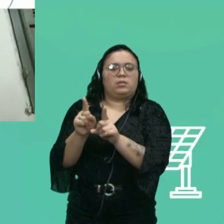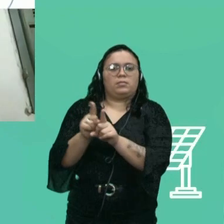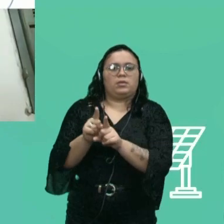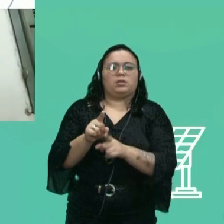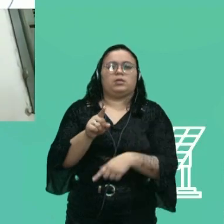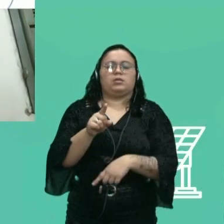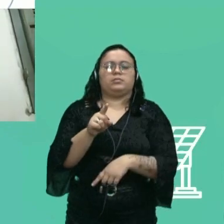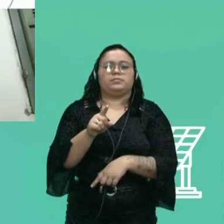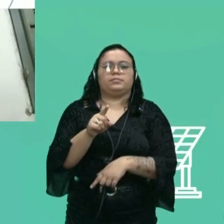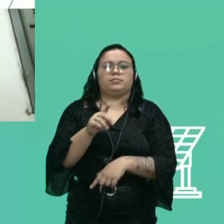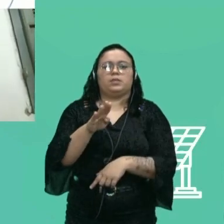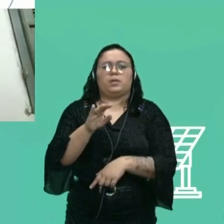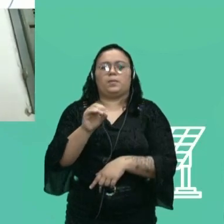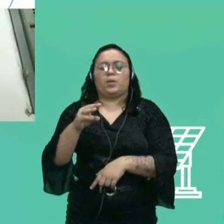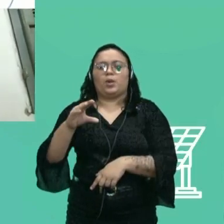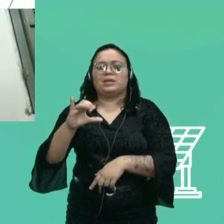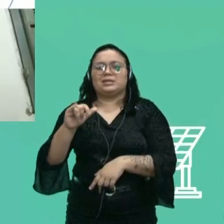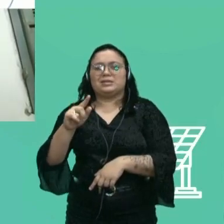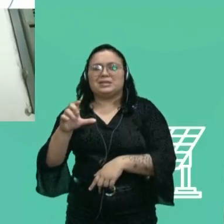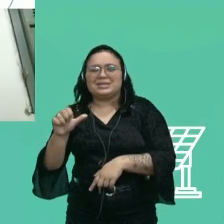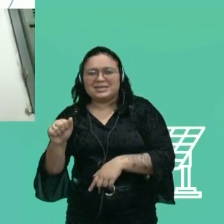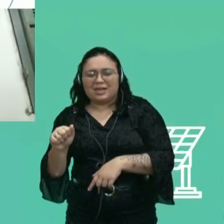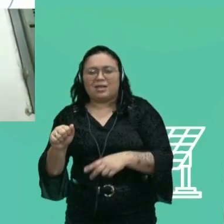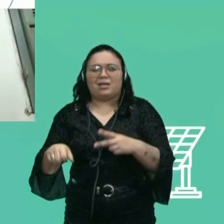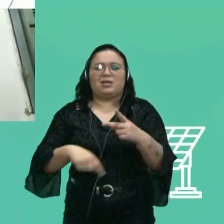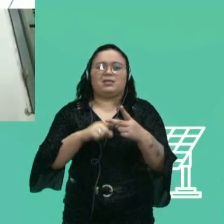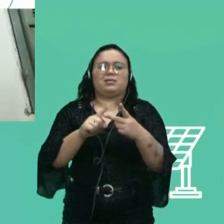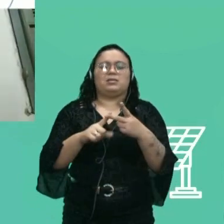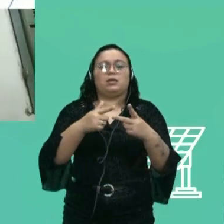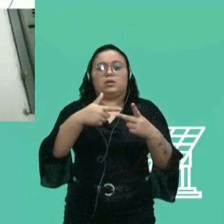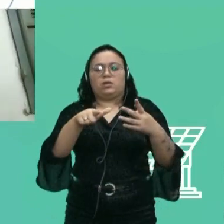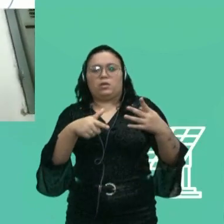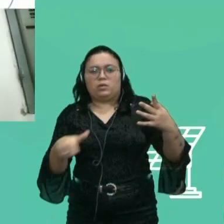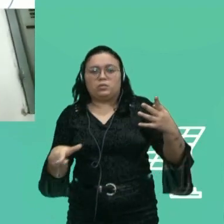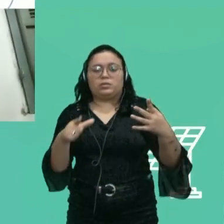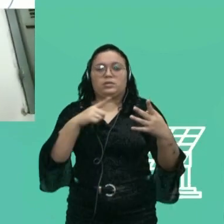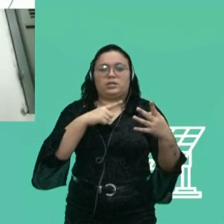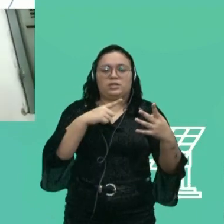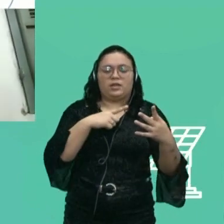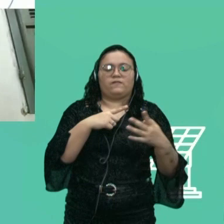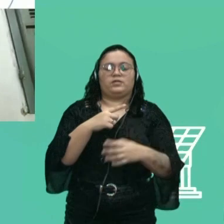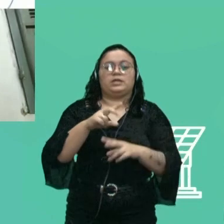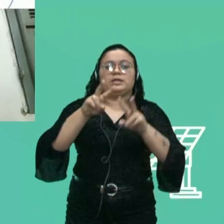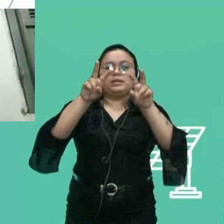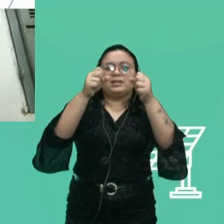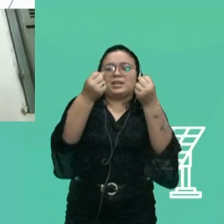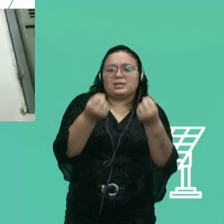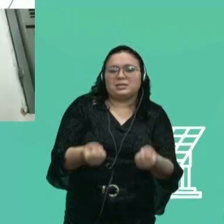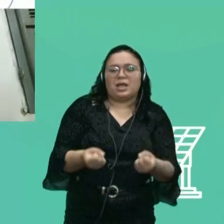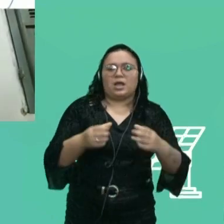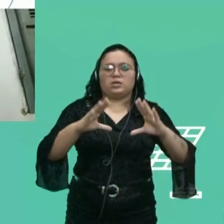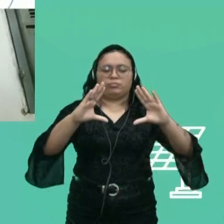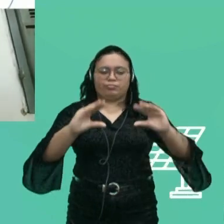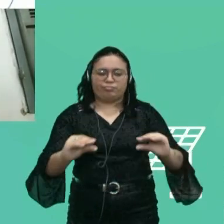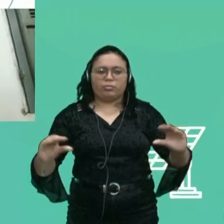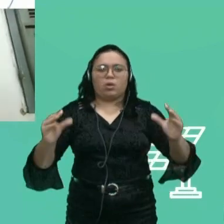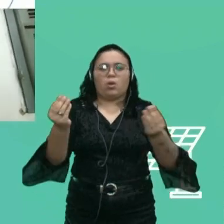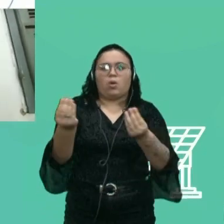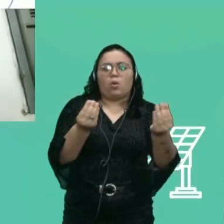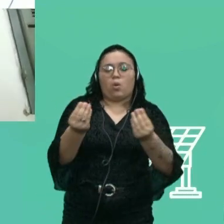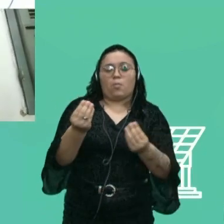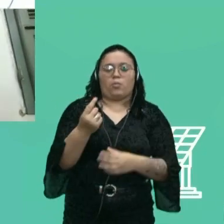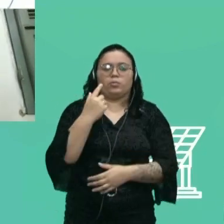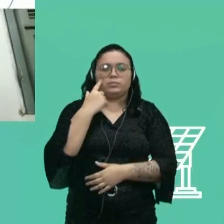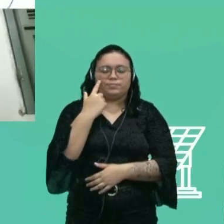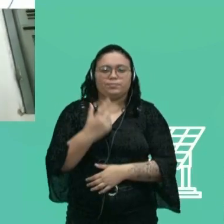de cinzas, em matérias voláteis, determinação do carbono fixo, densidade, viscosidade, poder calorífico. E após isso,